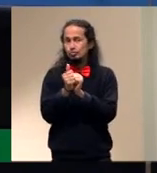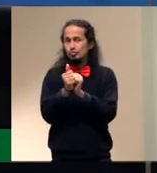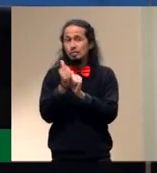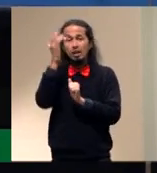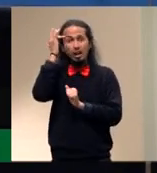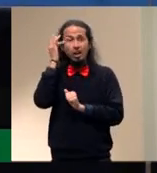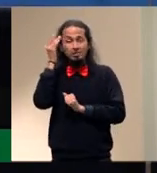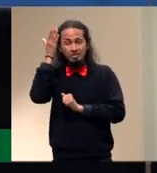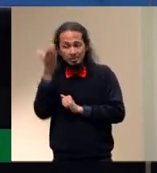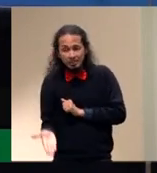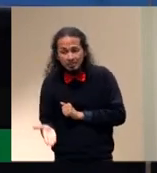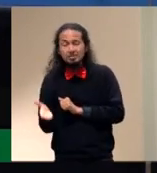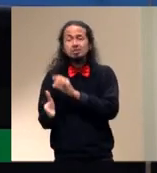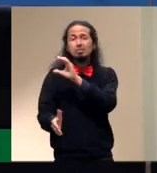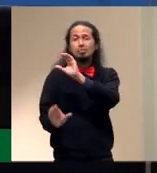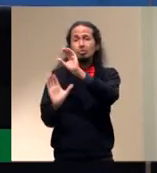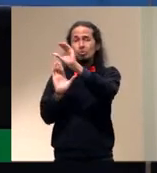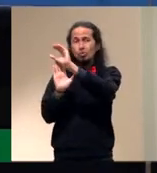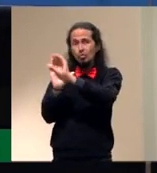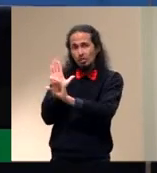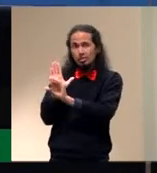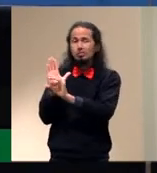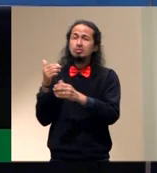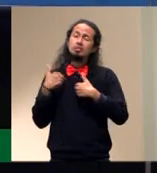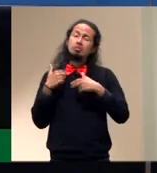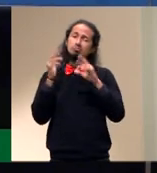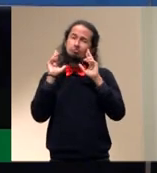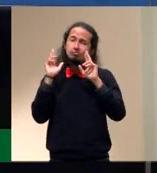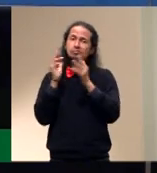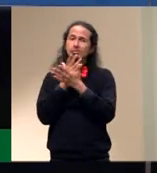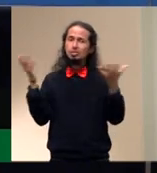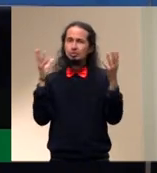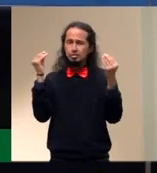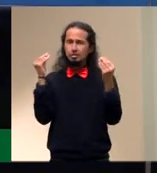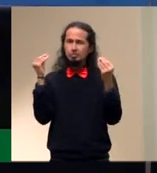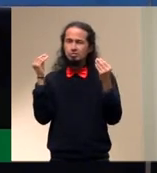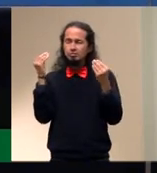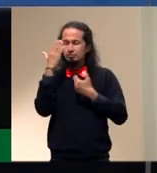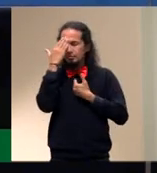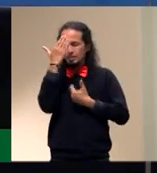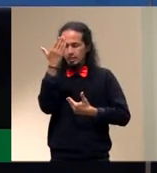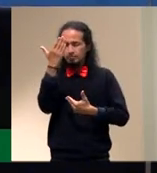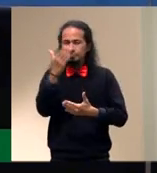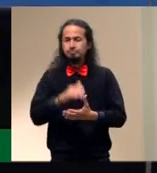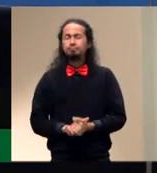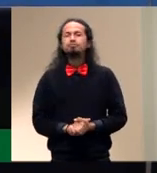currículo que eu desejo para todos nós hoje. Obrigada.